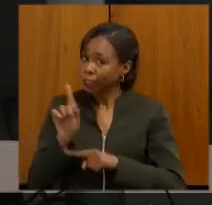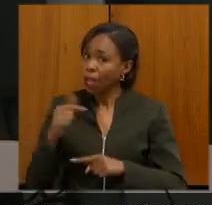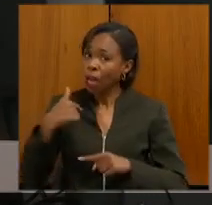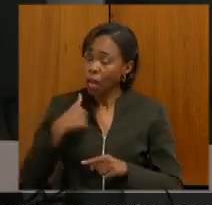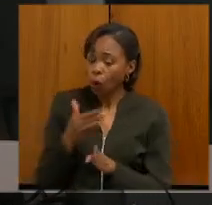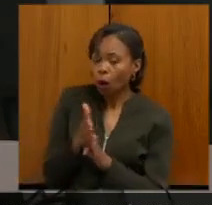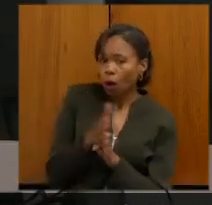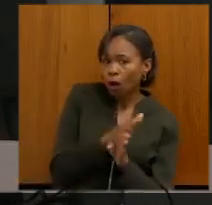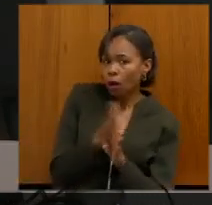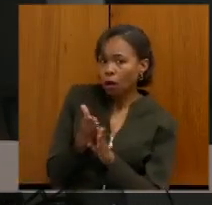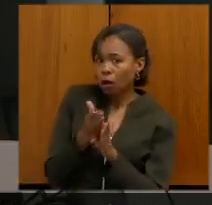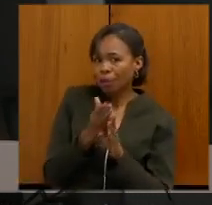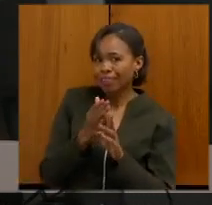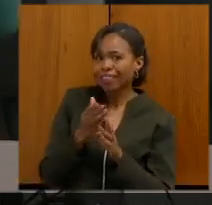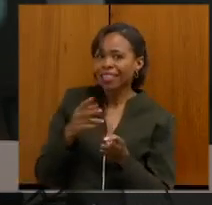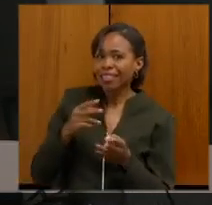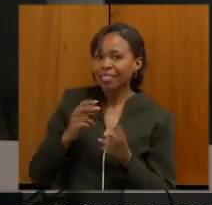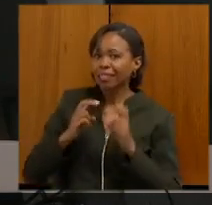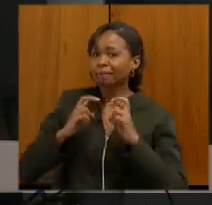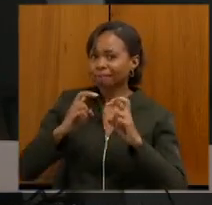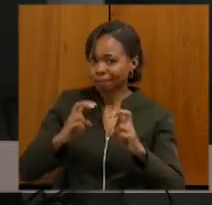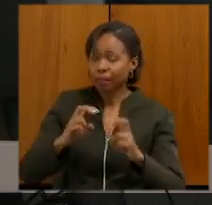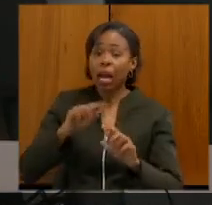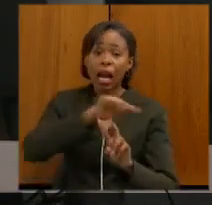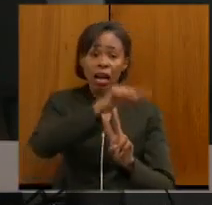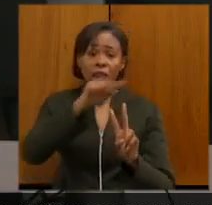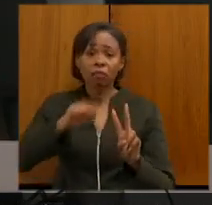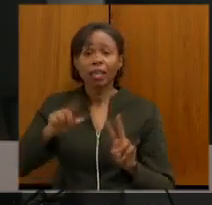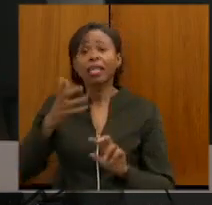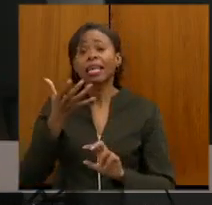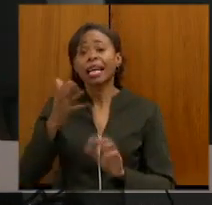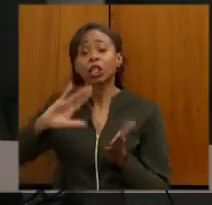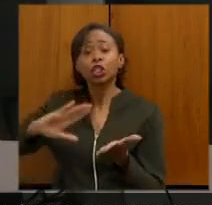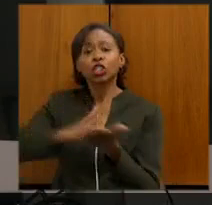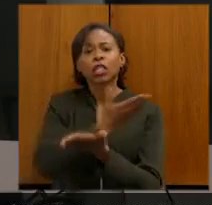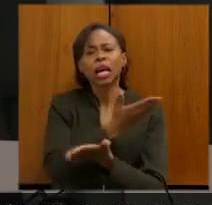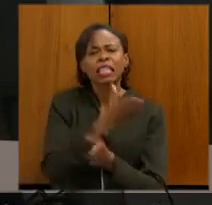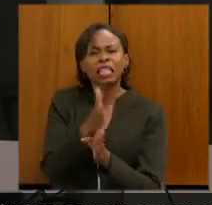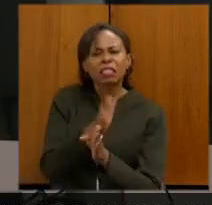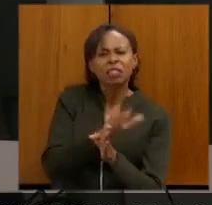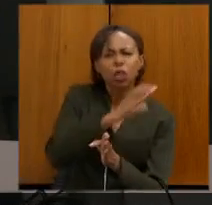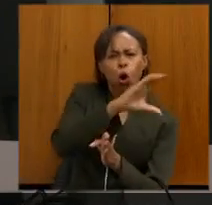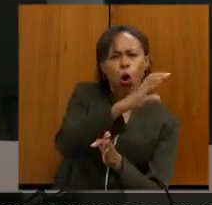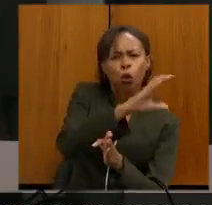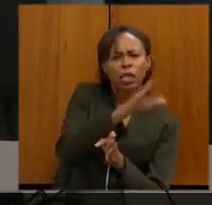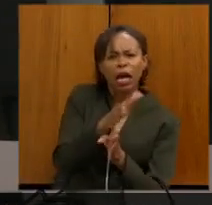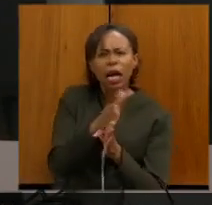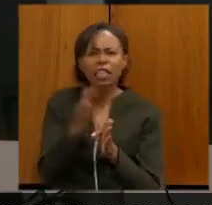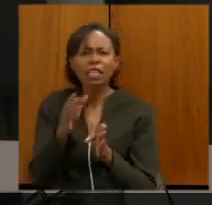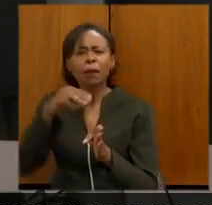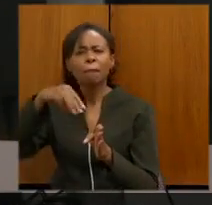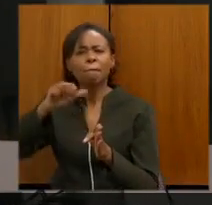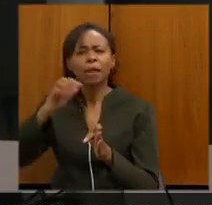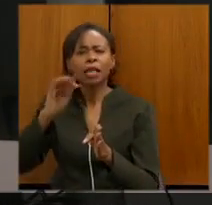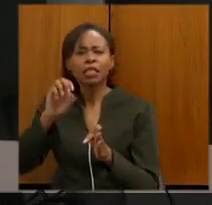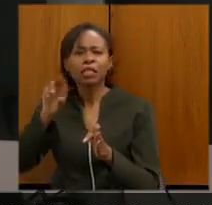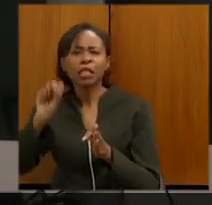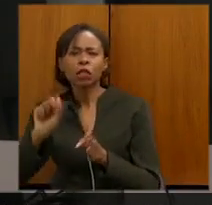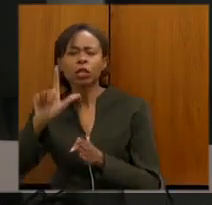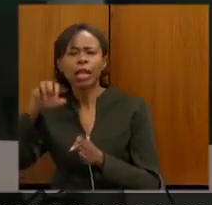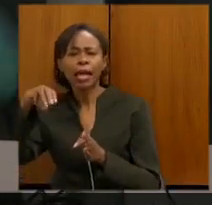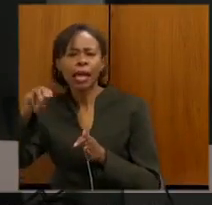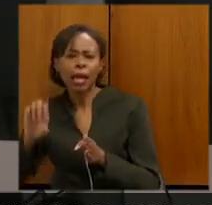ferroviaria assento Atlântica EA Vale tá querendo tirar da divisa de Contagem até lá na divisa de Mateus Leme na divisa